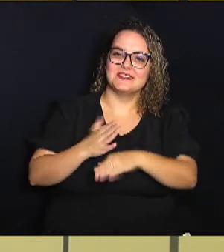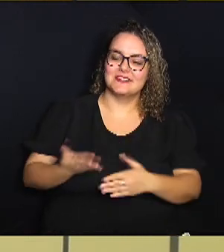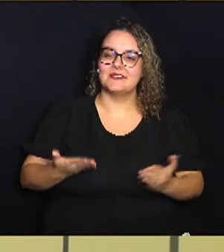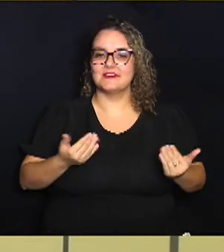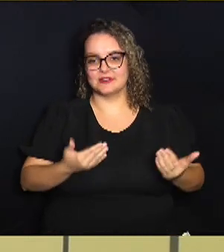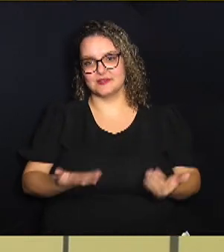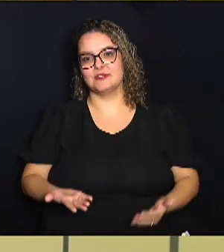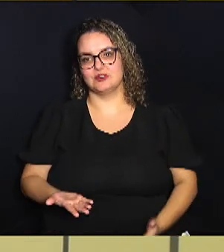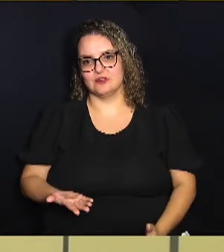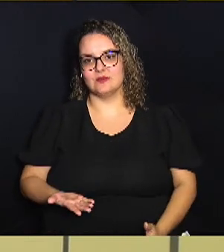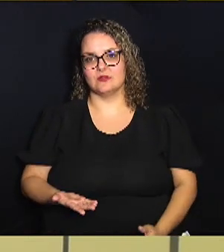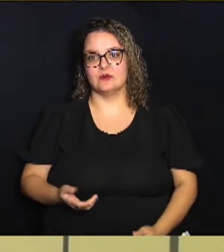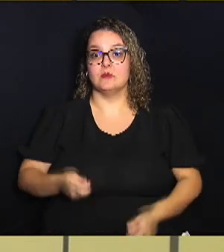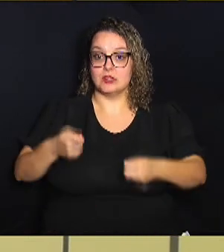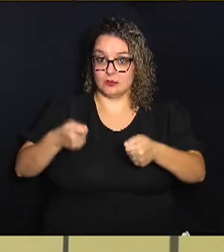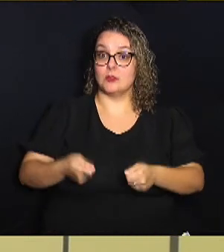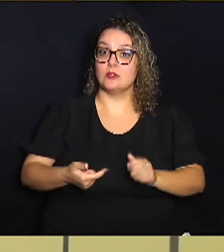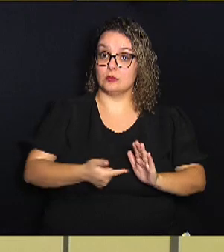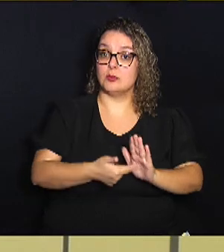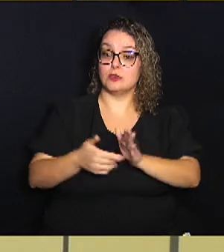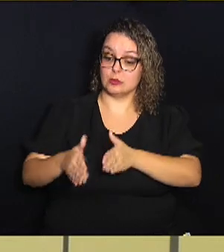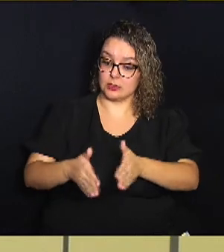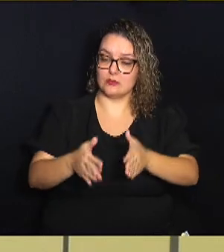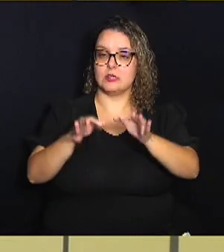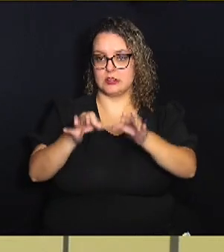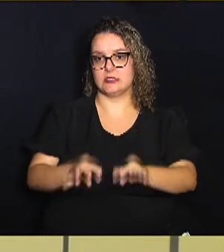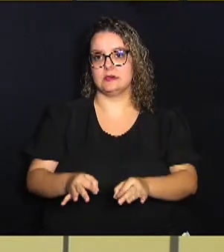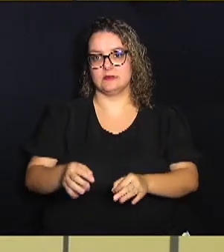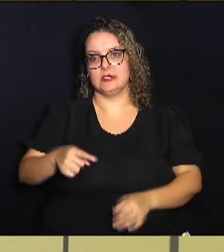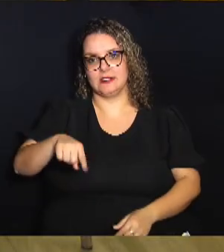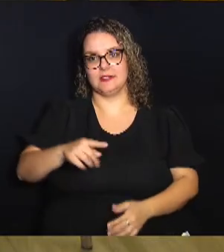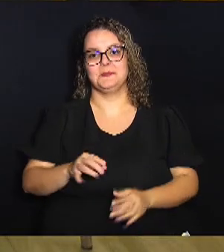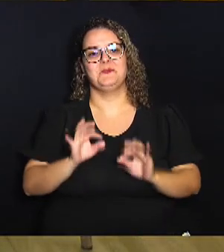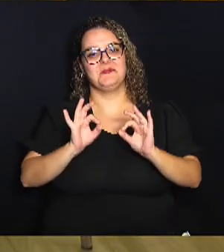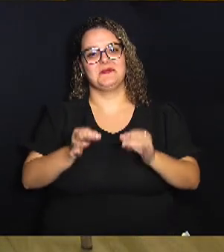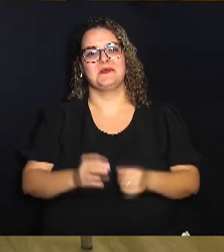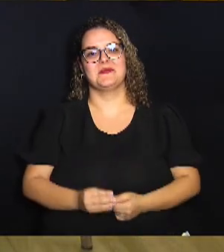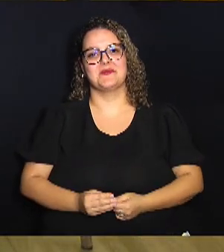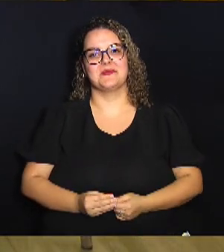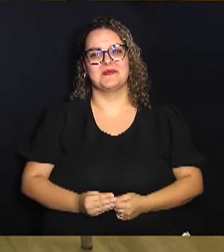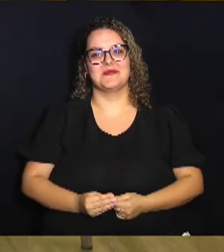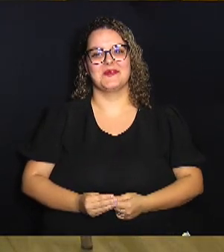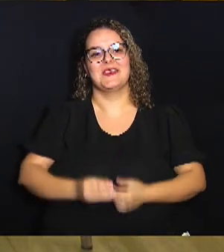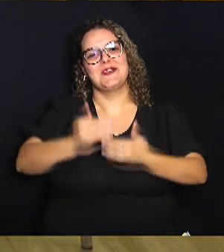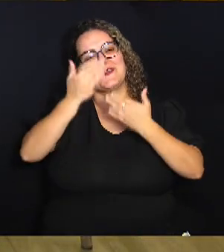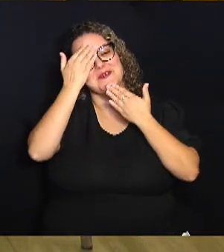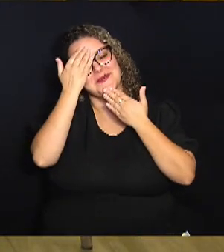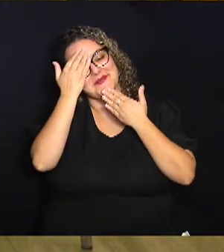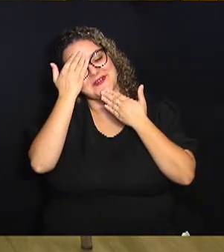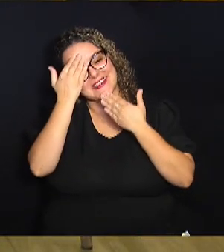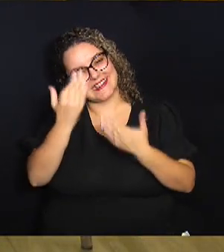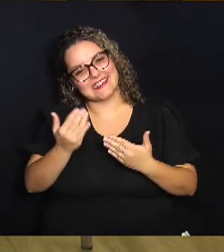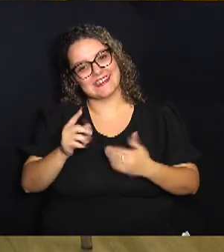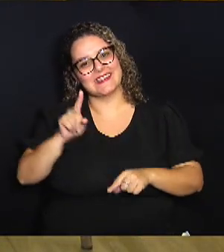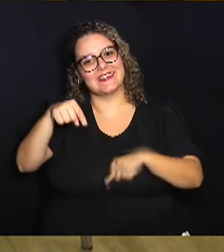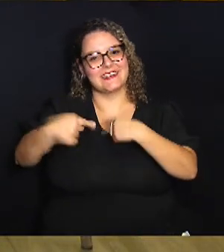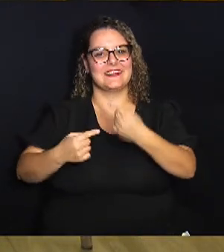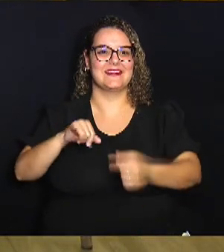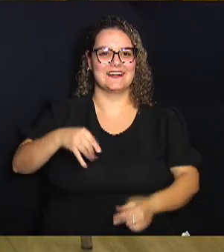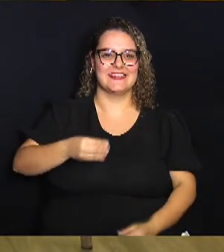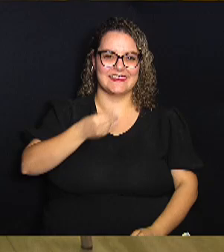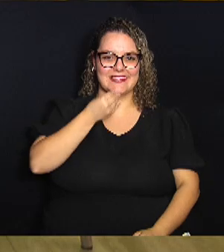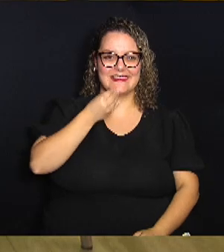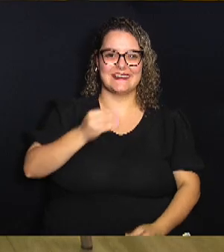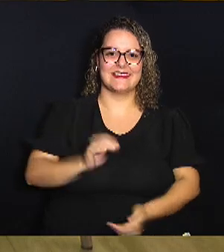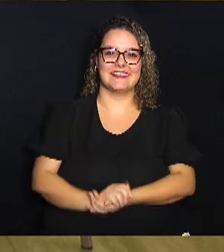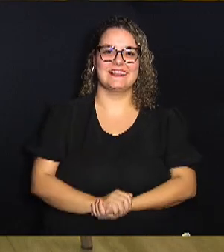forma mais incisiva e mostrar um caminho mais adequado para eles. Tá certo, então, pessoal, muito obrigada e até uma próxima oportunidade,